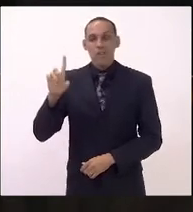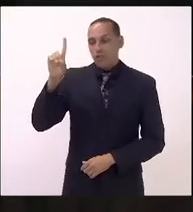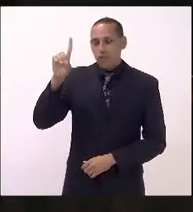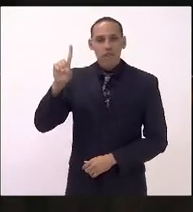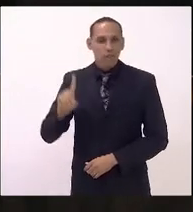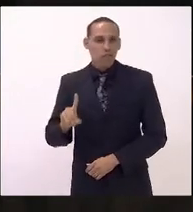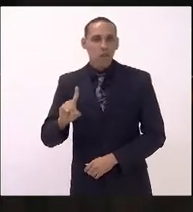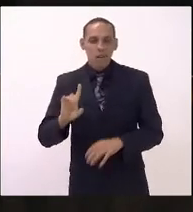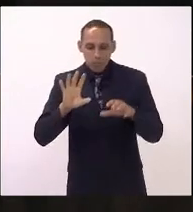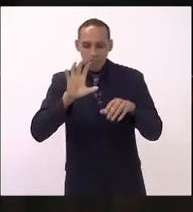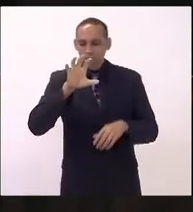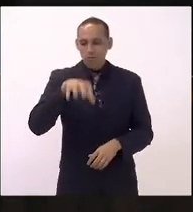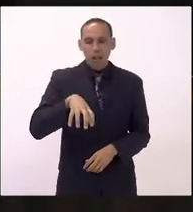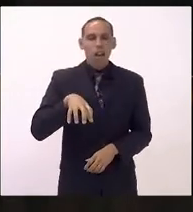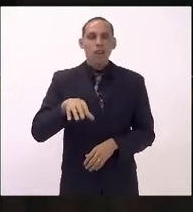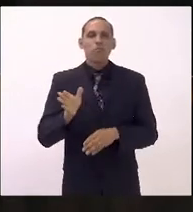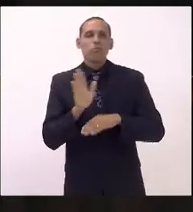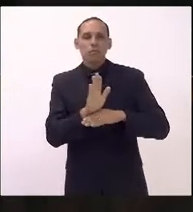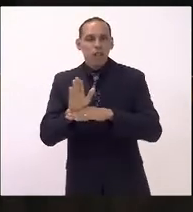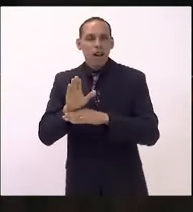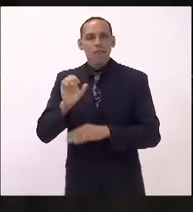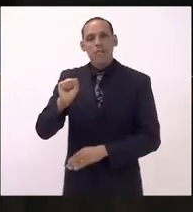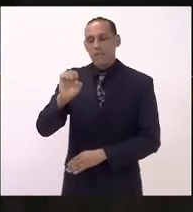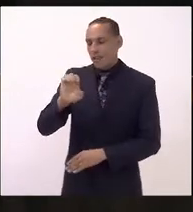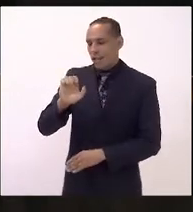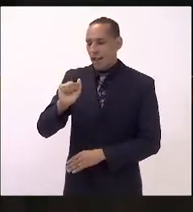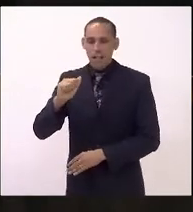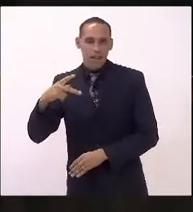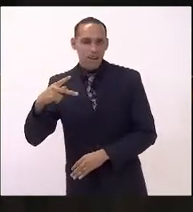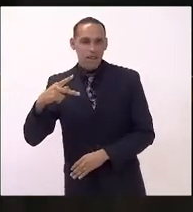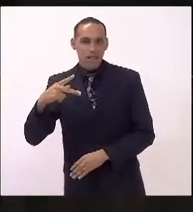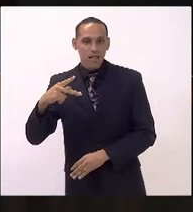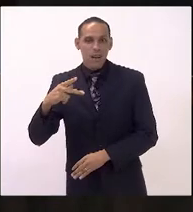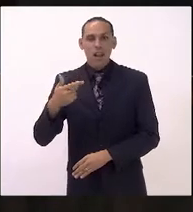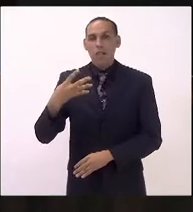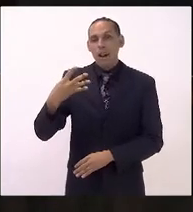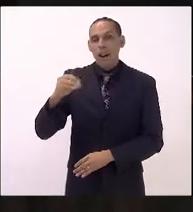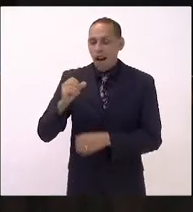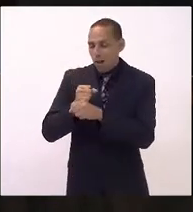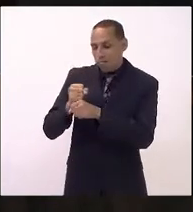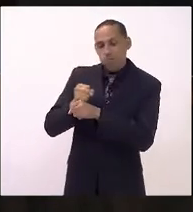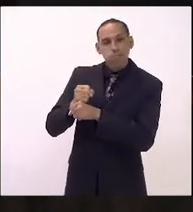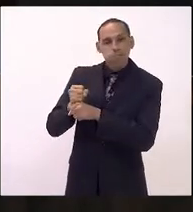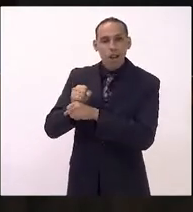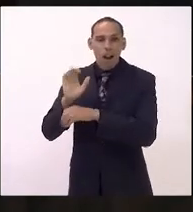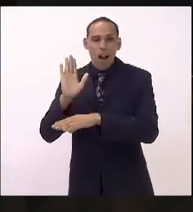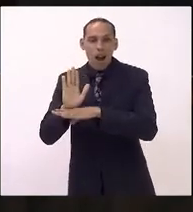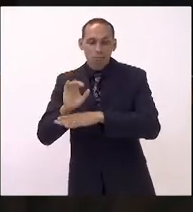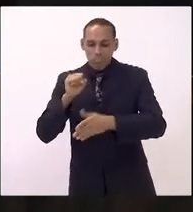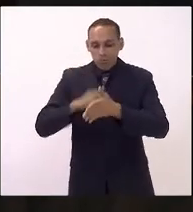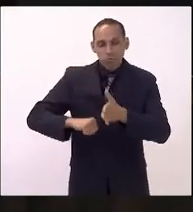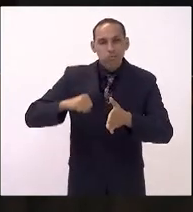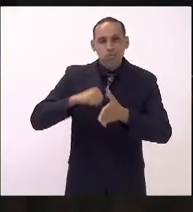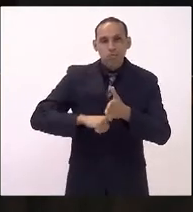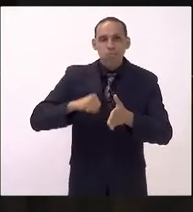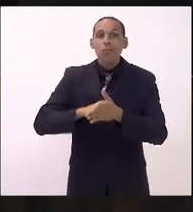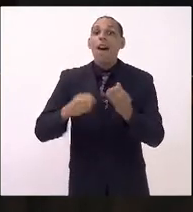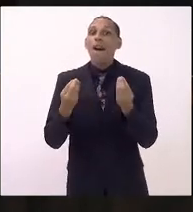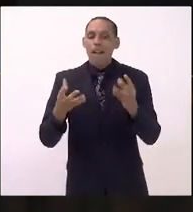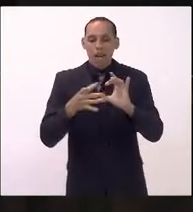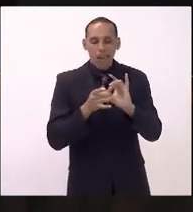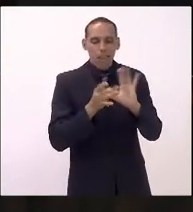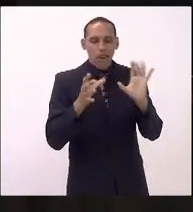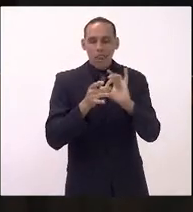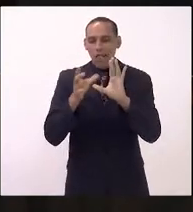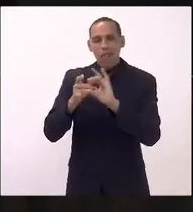Populações Marginalizadas, CEAP, que há mais de 40 anos vem lutando em prol das liberdades, dos